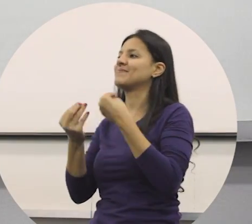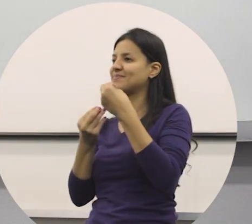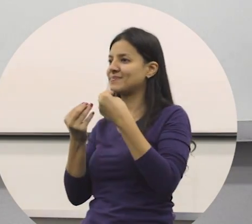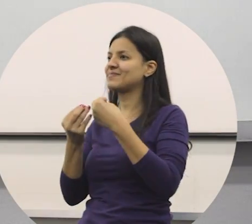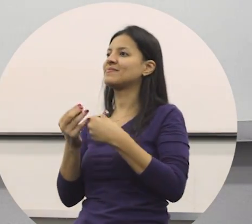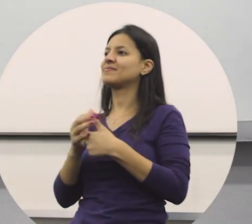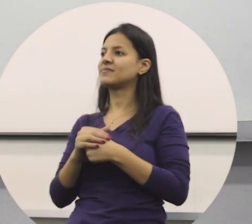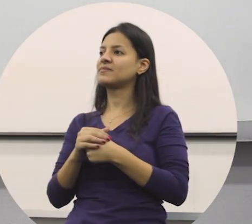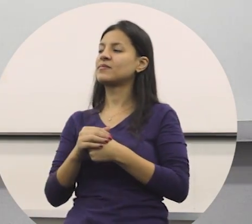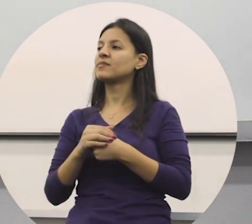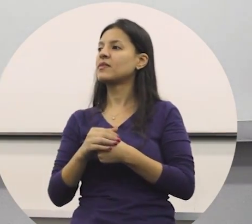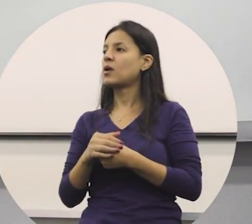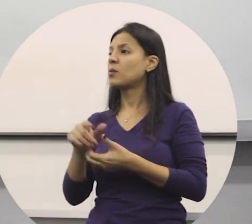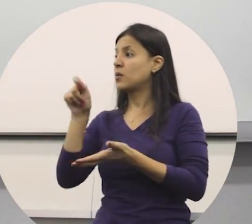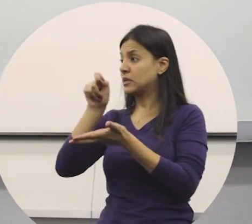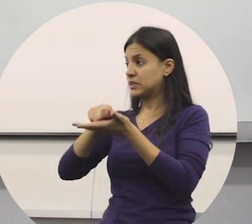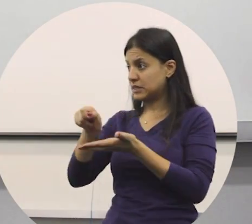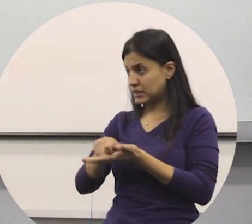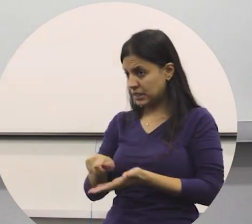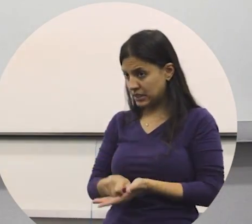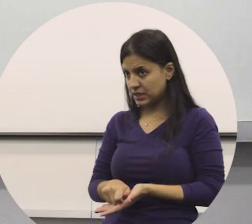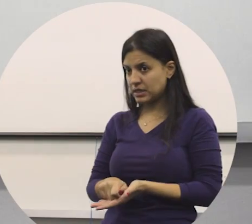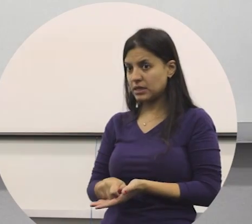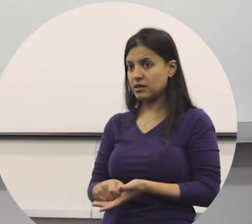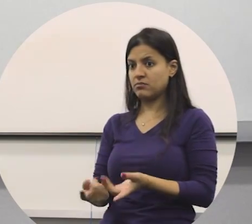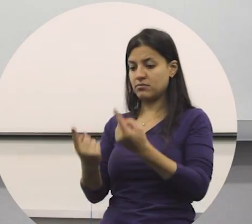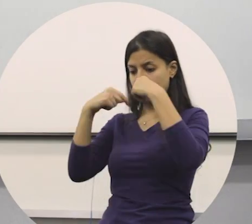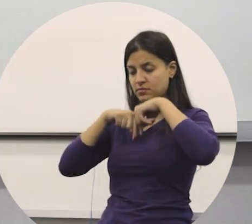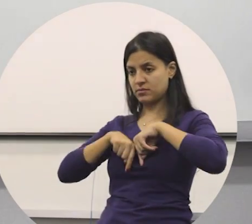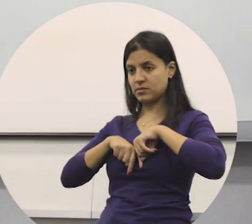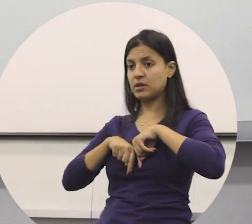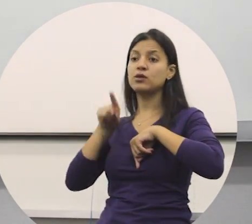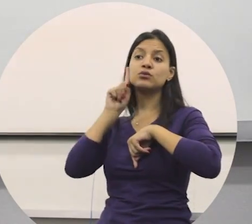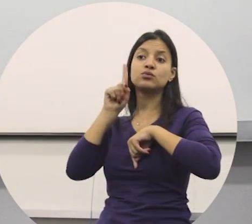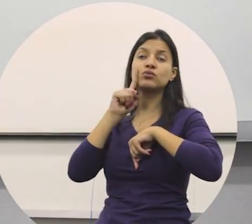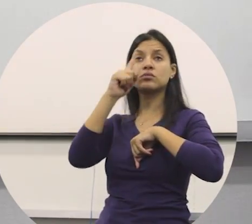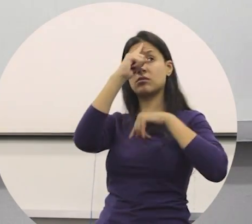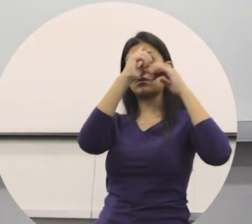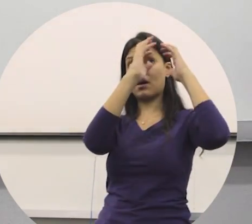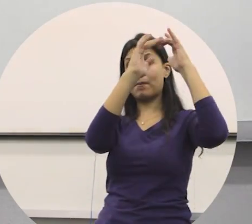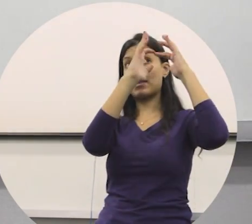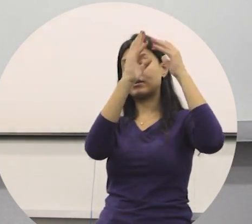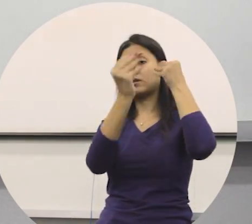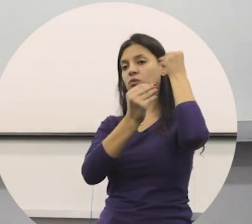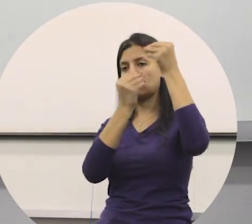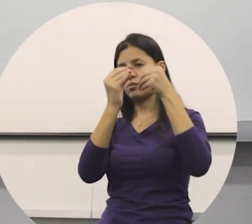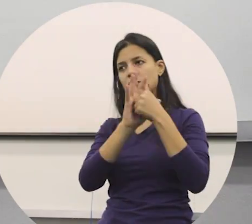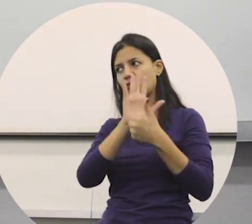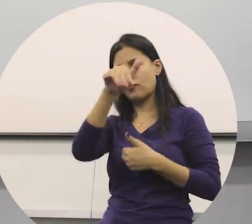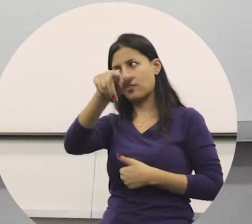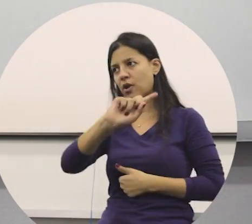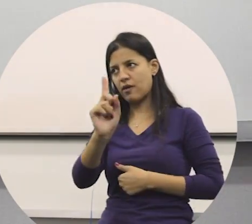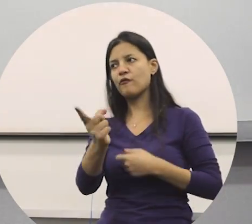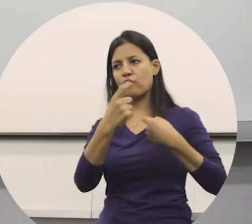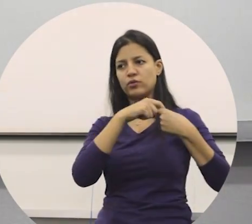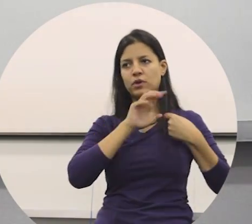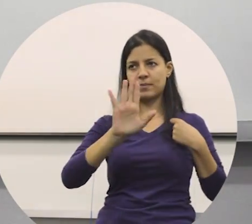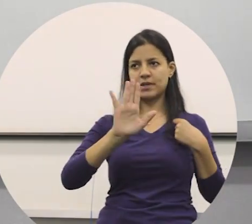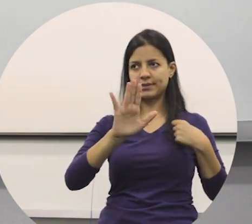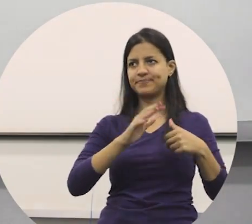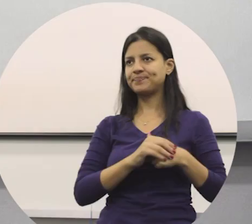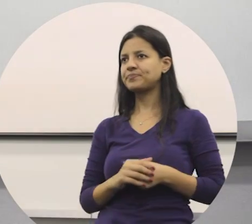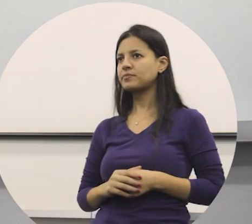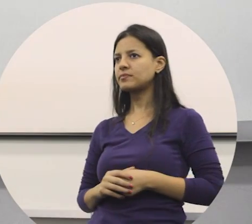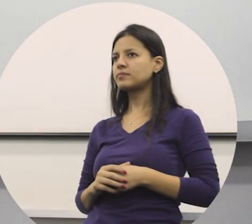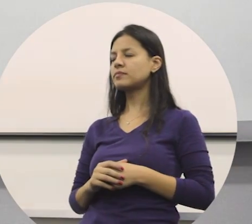introjeção da escrita e como que acontece na cabeça do surdo, tá bom? Já voltamos lá, já vamos pular. Não, tá bom. Tá bom? É porque